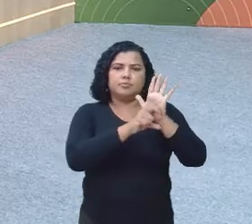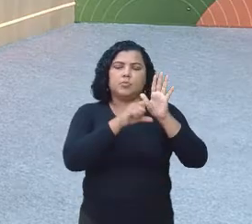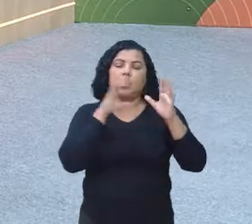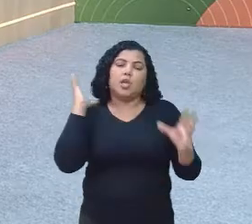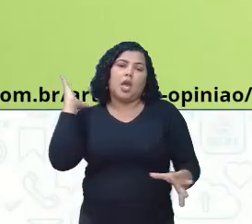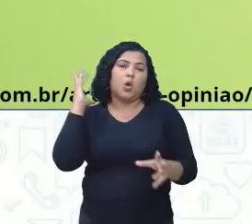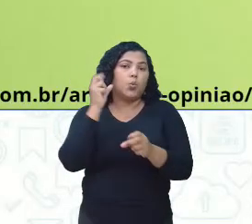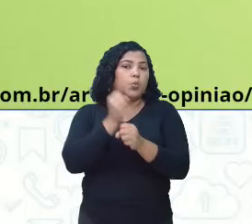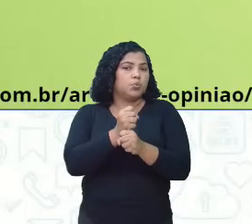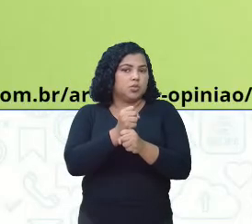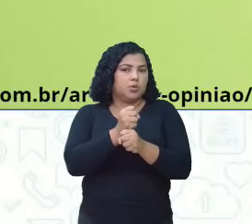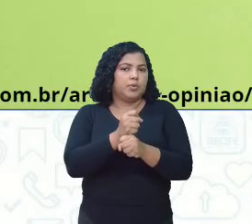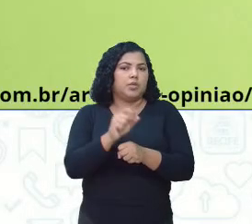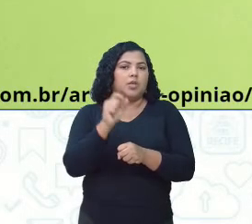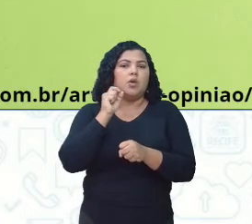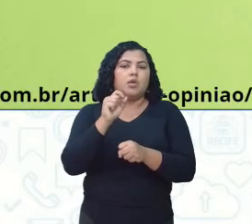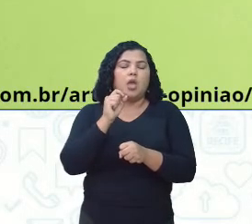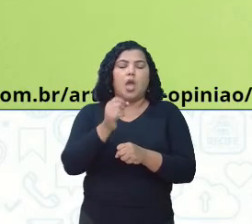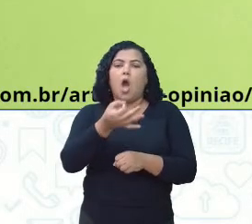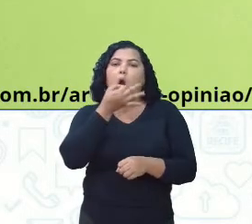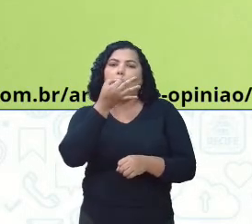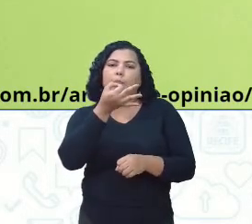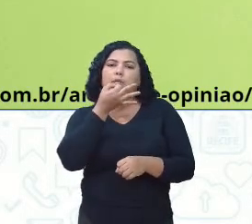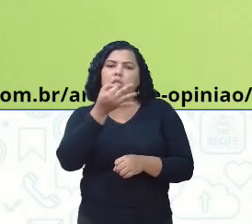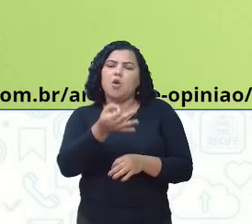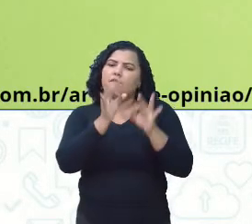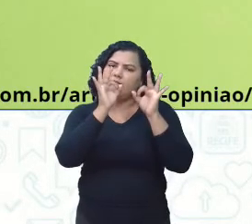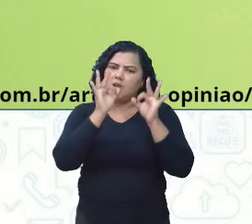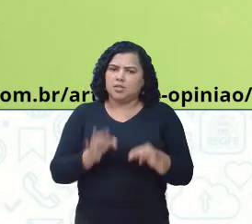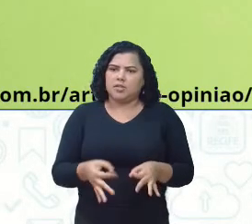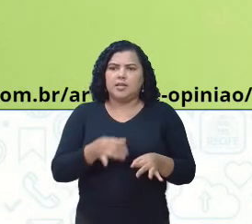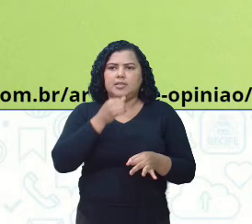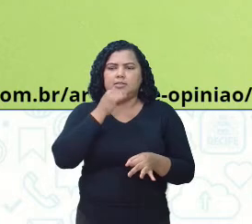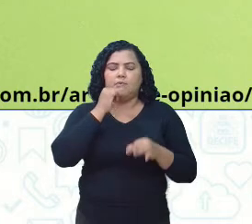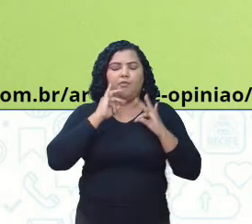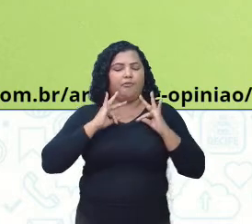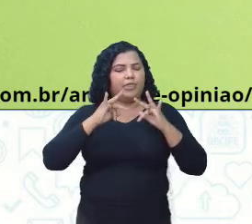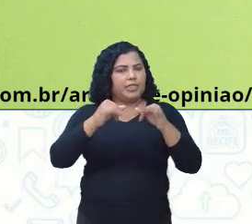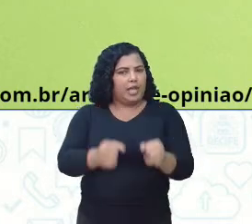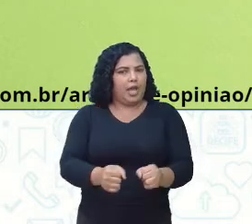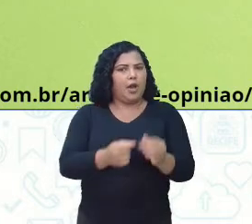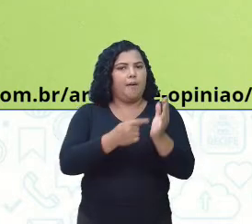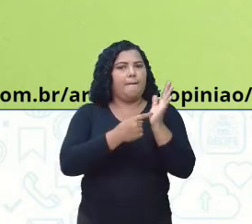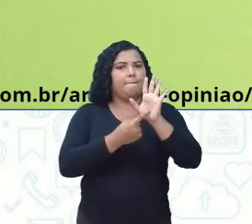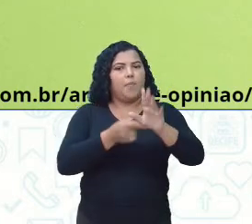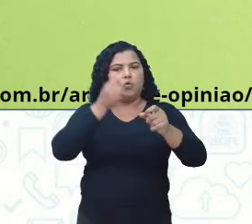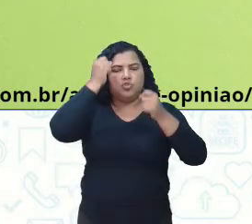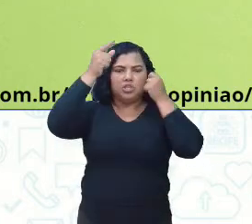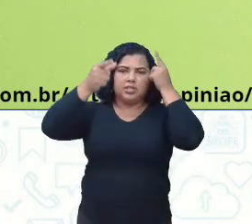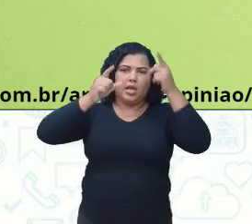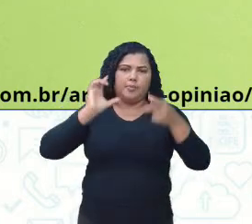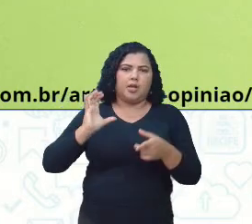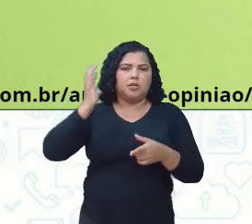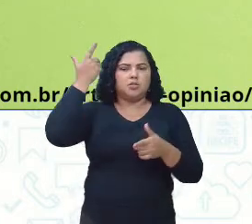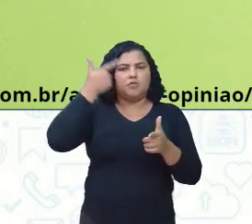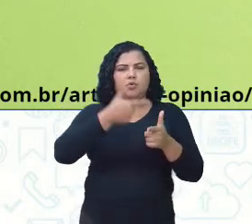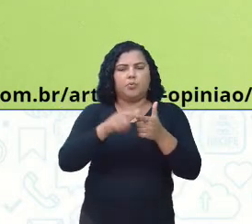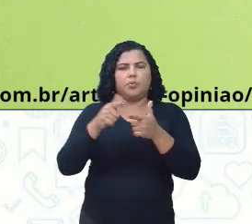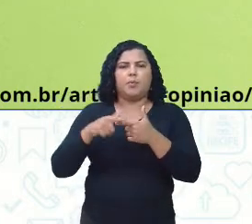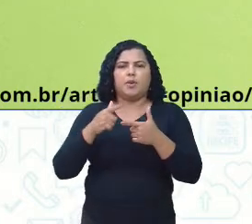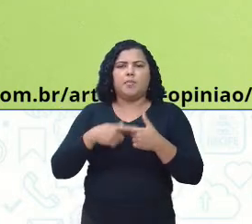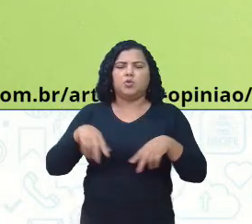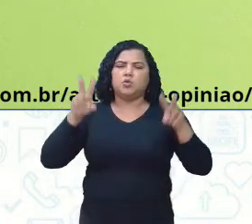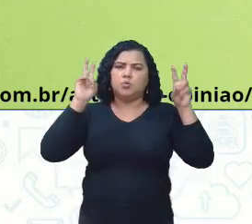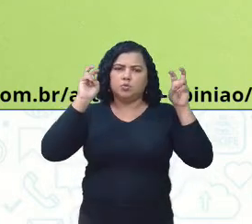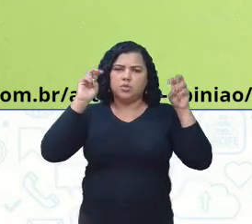tem a conclusão, que é a opinião de fato. Finalização do artigo com a apresentação de ideias para solucionar os problemas sobre o